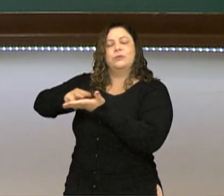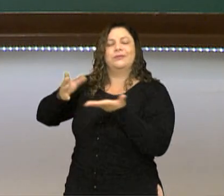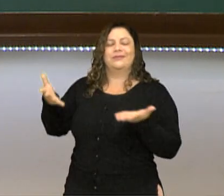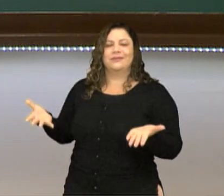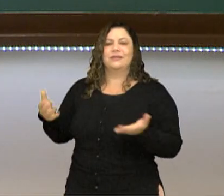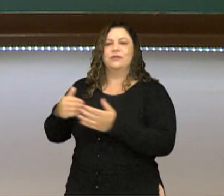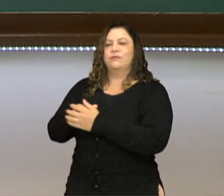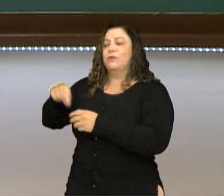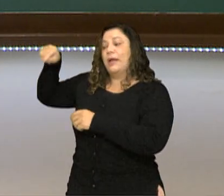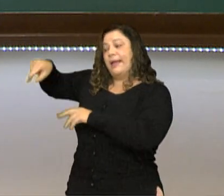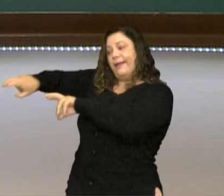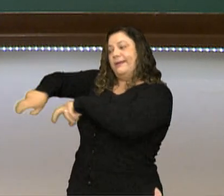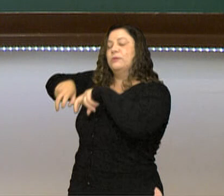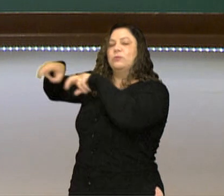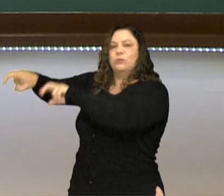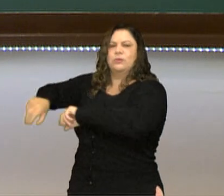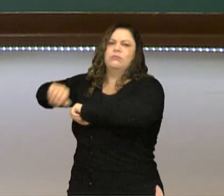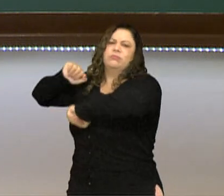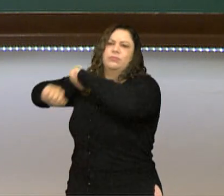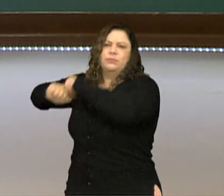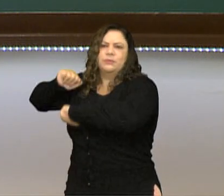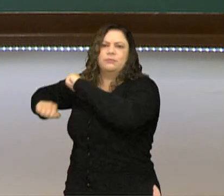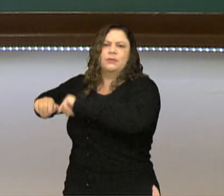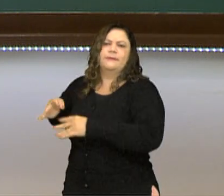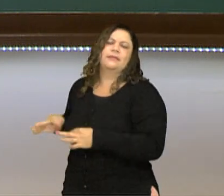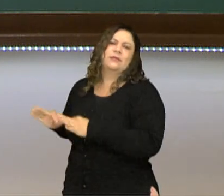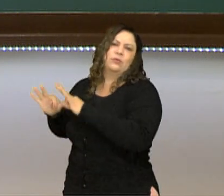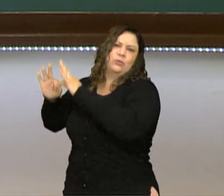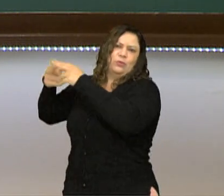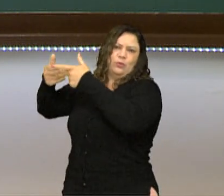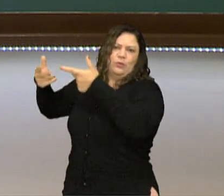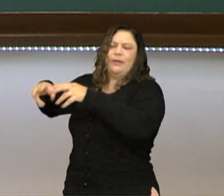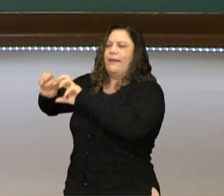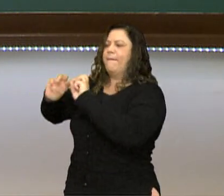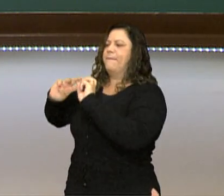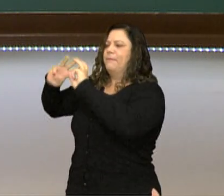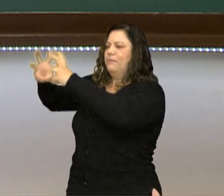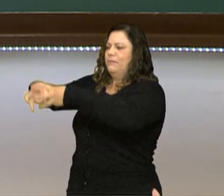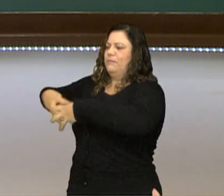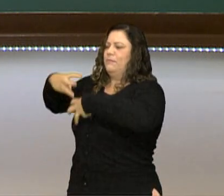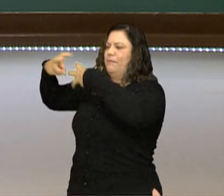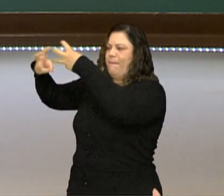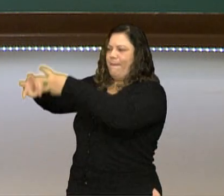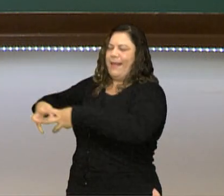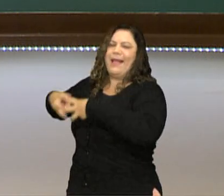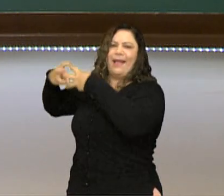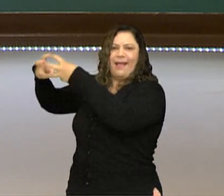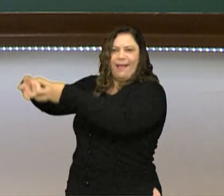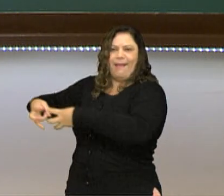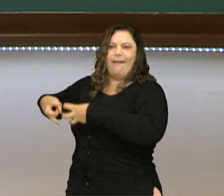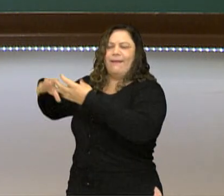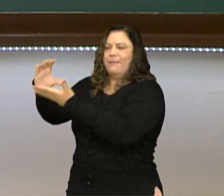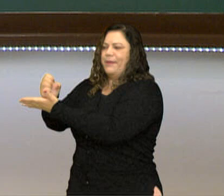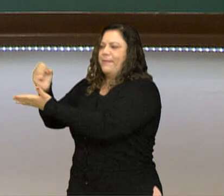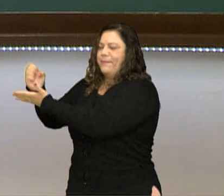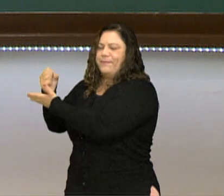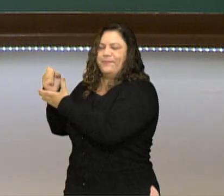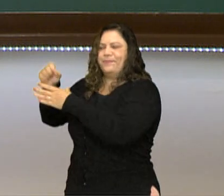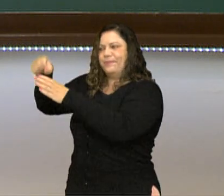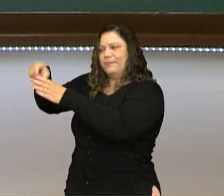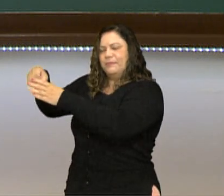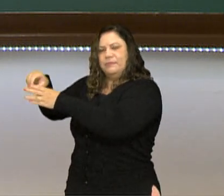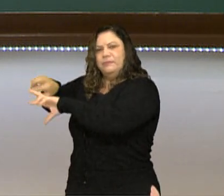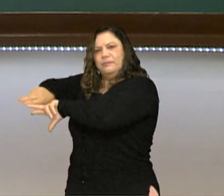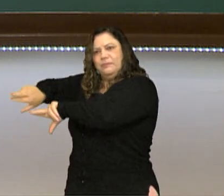A mecanização da agricultura, o uso de máquinas, né? Para plantar, para colher, enfim, para adubar, ao